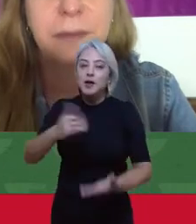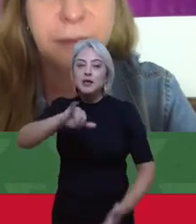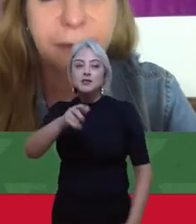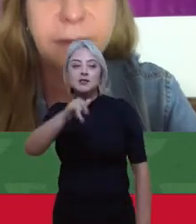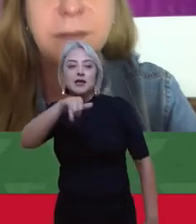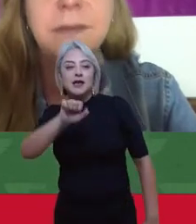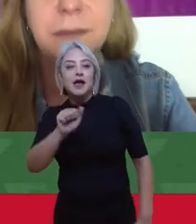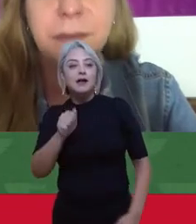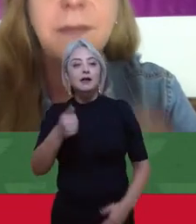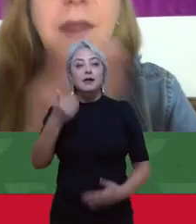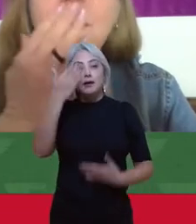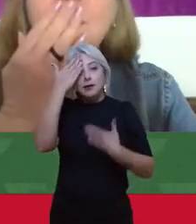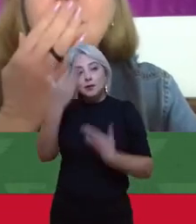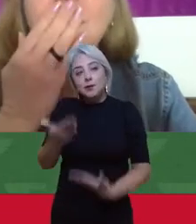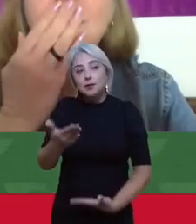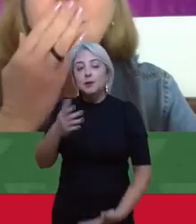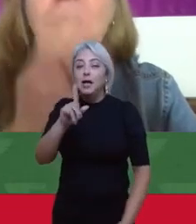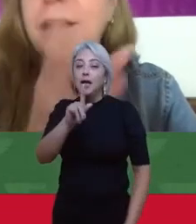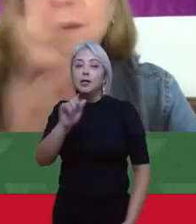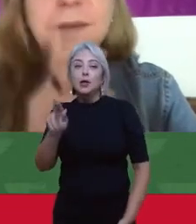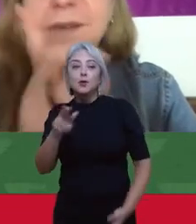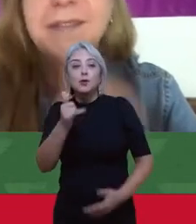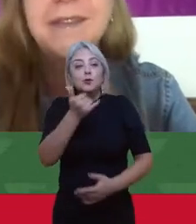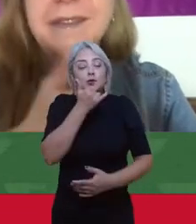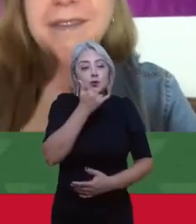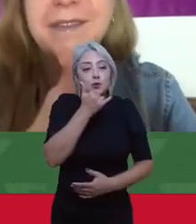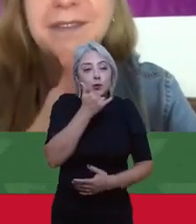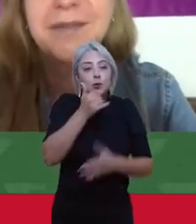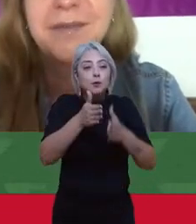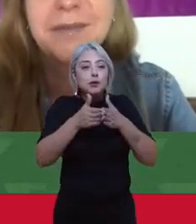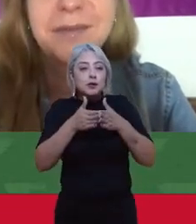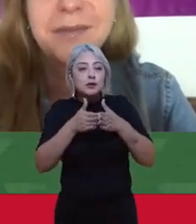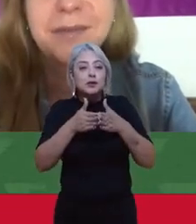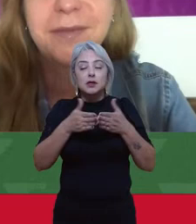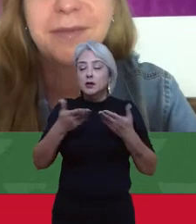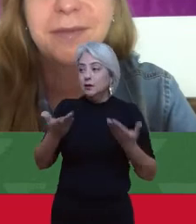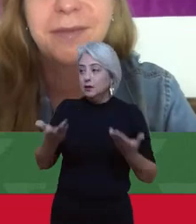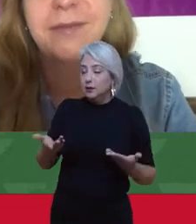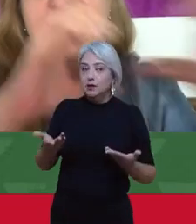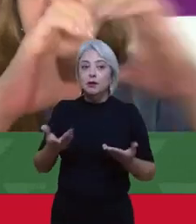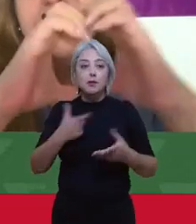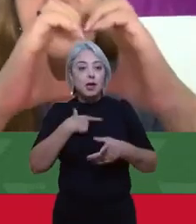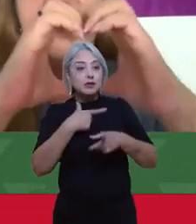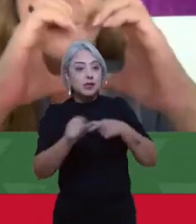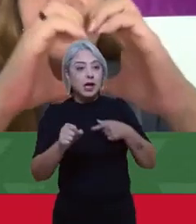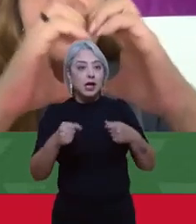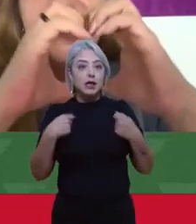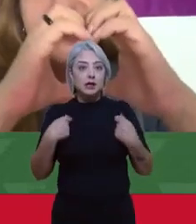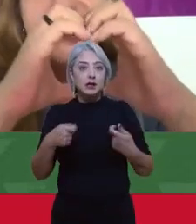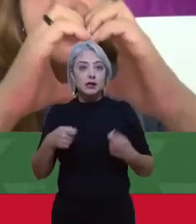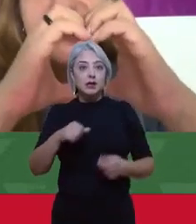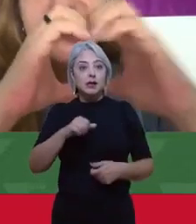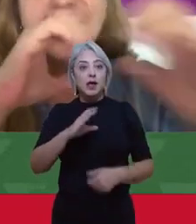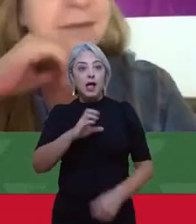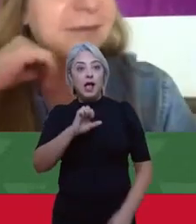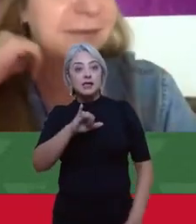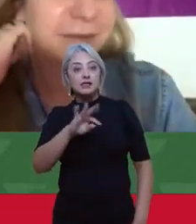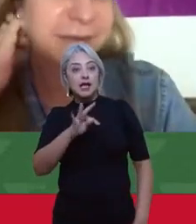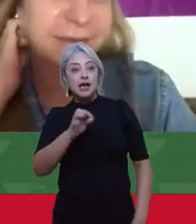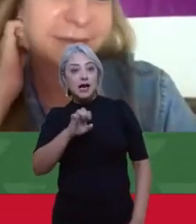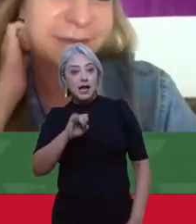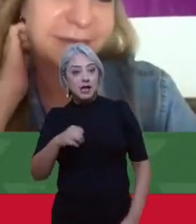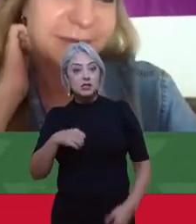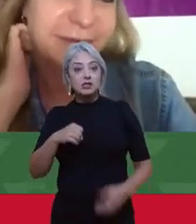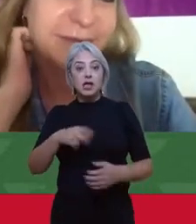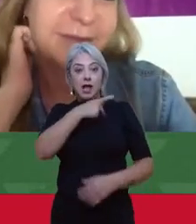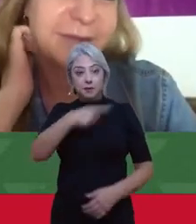Lu. Desculpa, Lu, falar antes de ti, pedir licença, Elvino, para ti também, para sair, mas a Celeste é a presidente aqui de Porto Alegre e